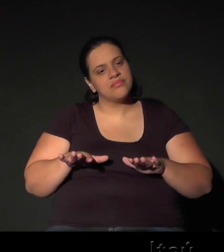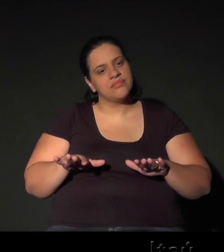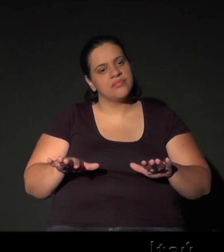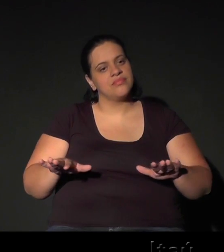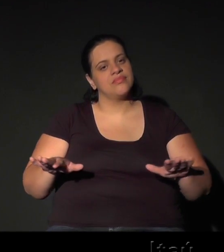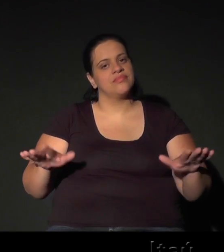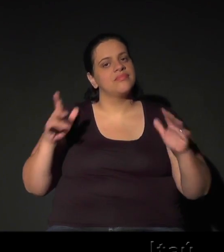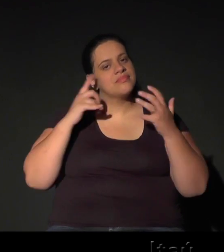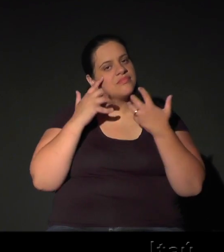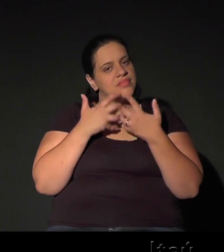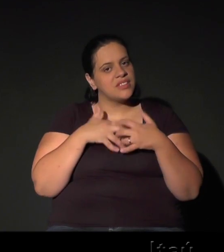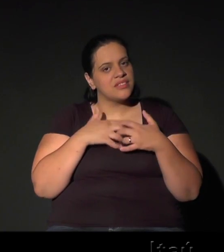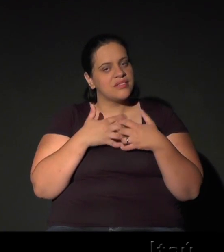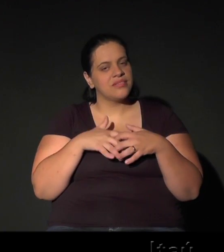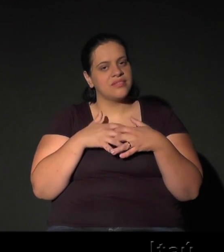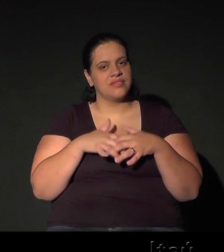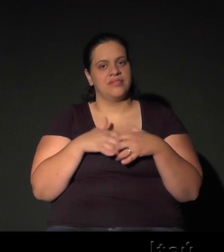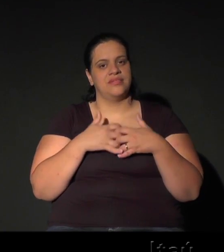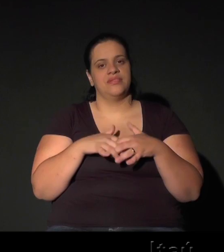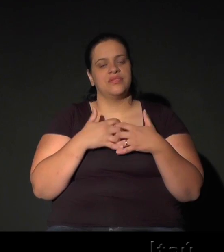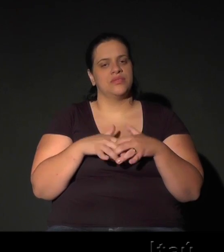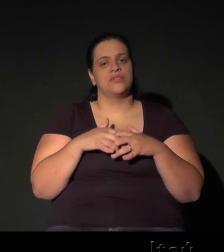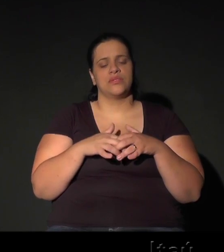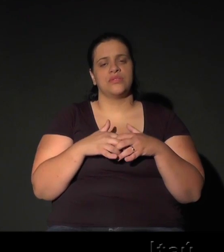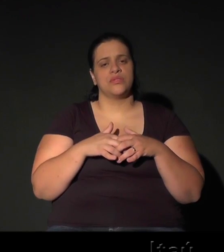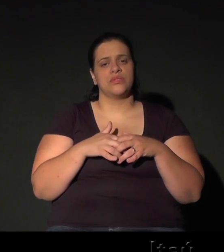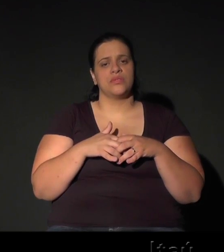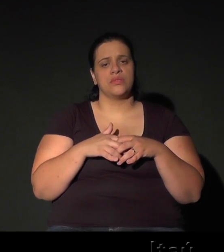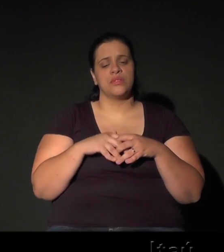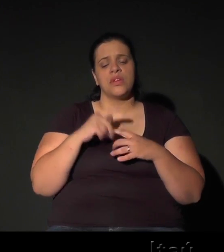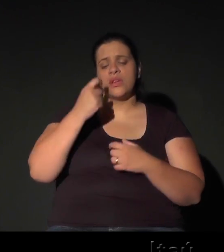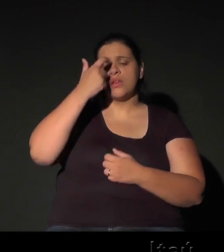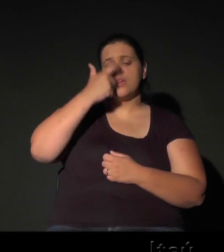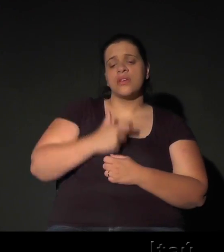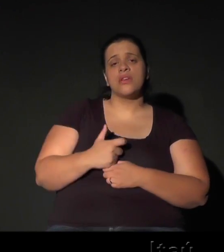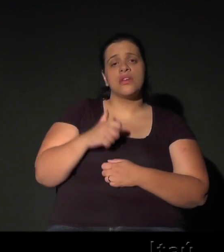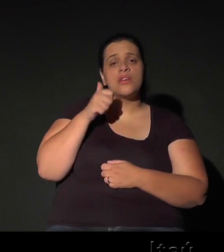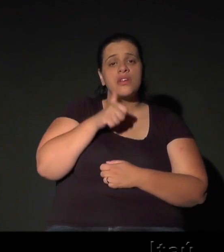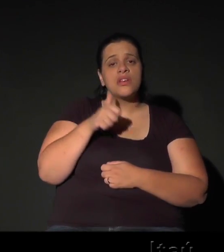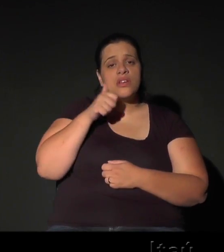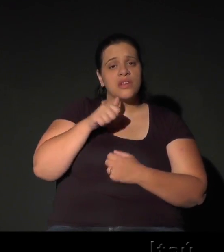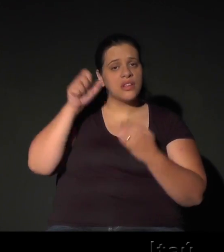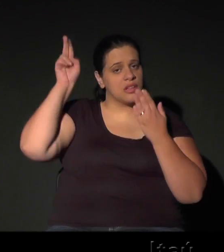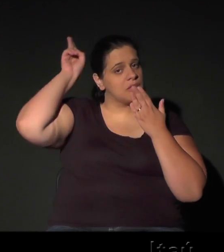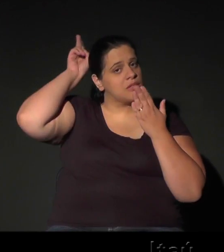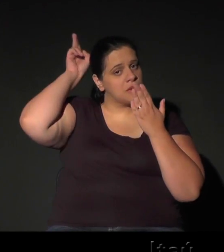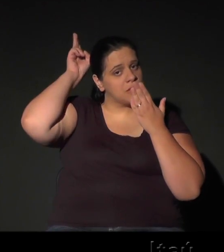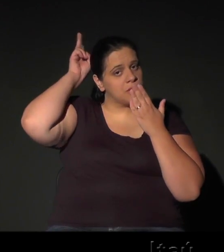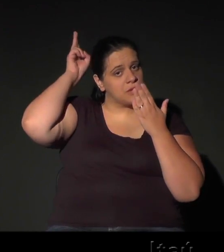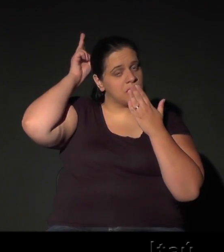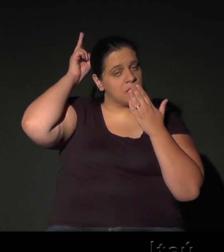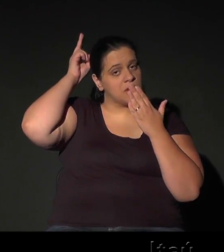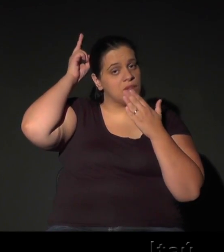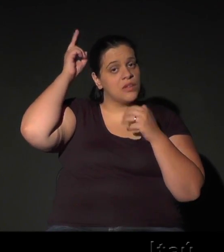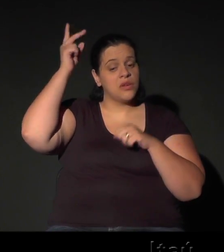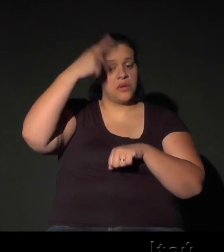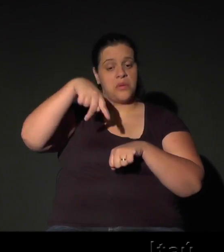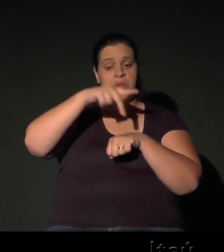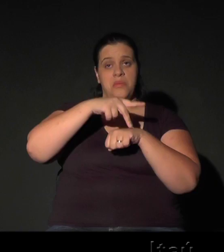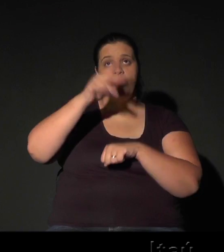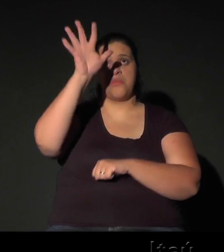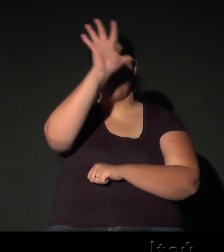nessa reflexão sobre quem somos como mulheres indígenas nesse